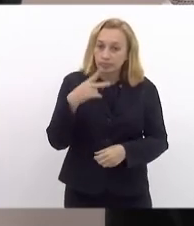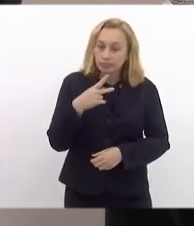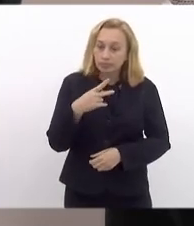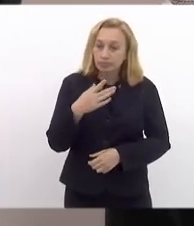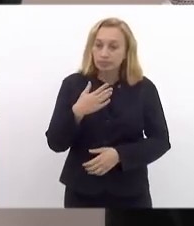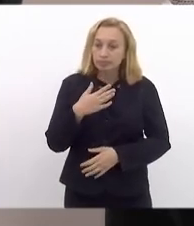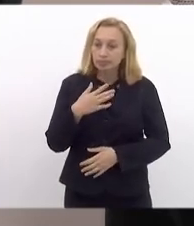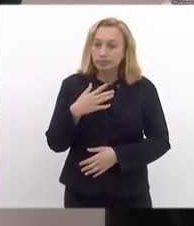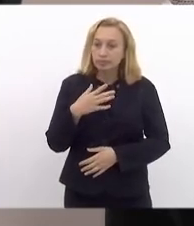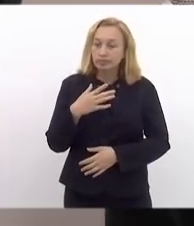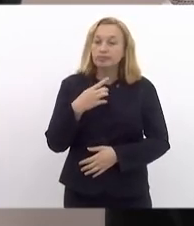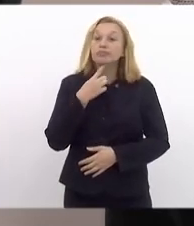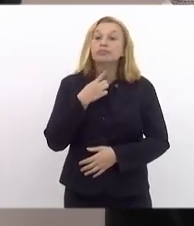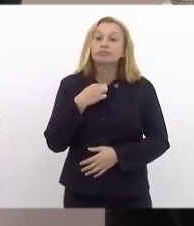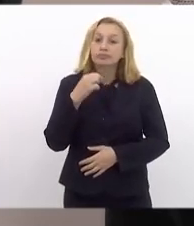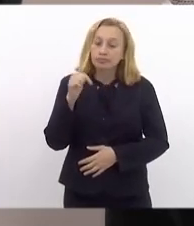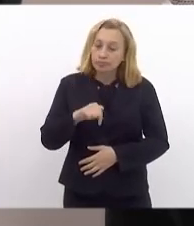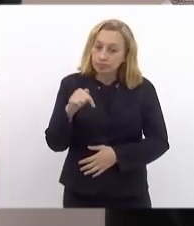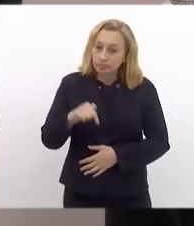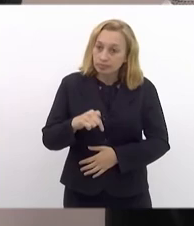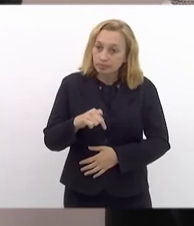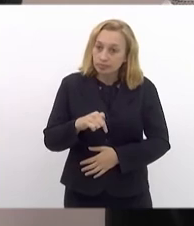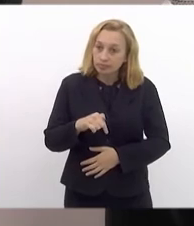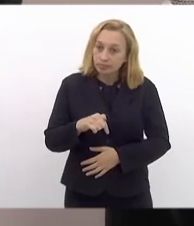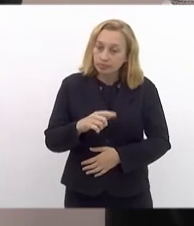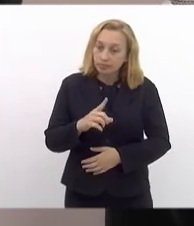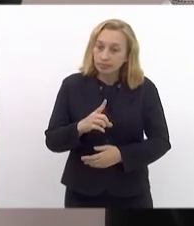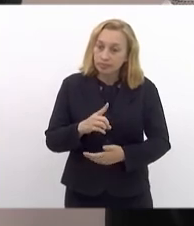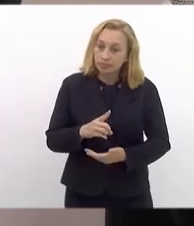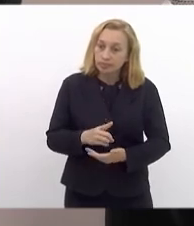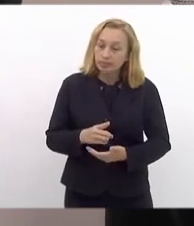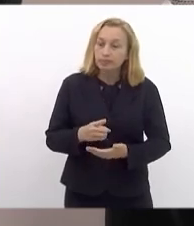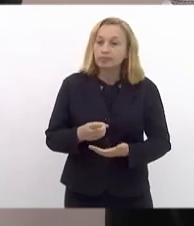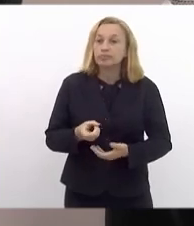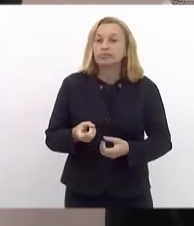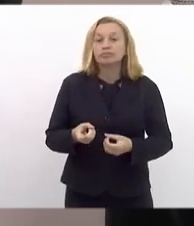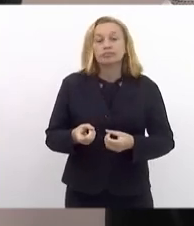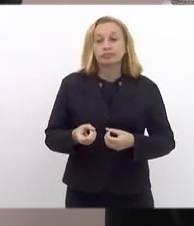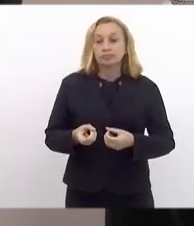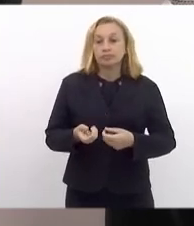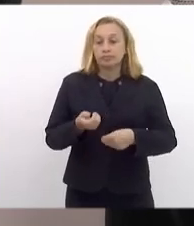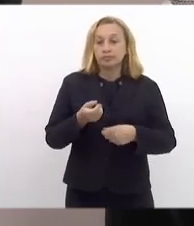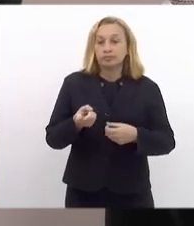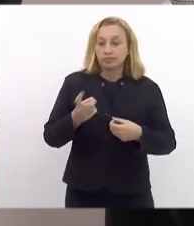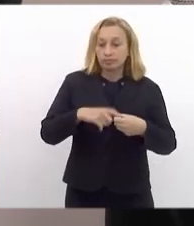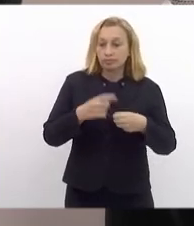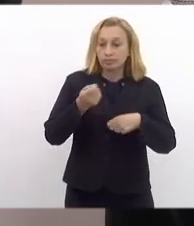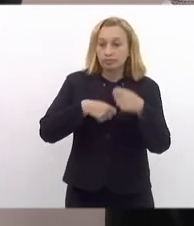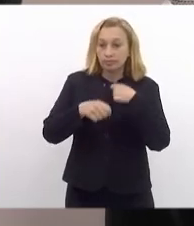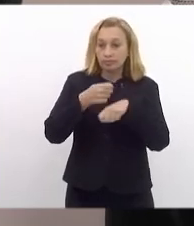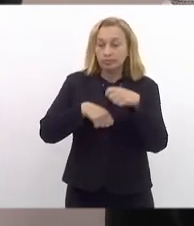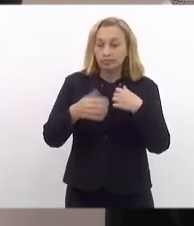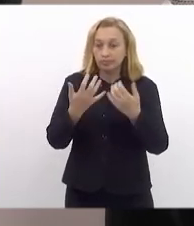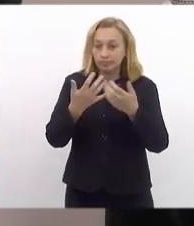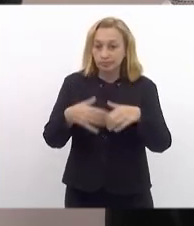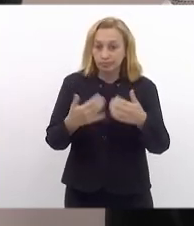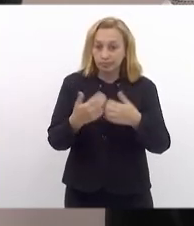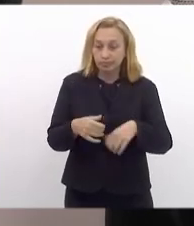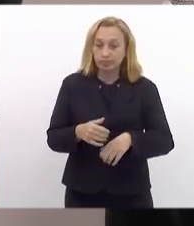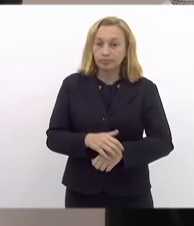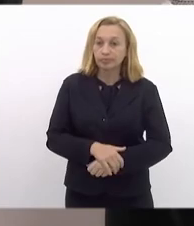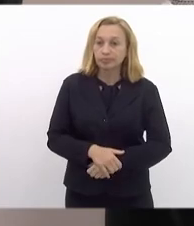intenção aqui é a recuperação Econômica de Petrópolis e jamais